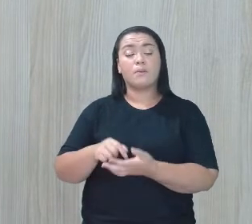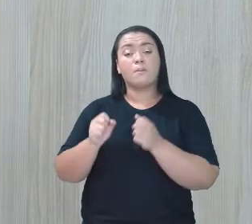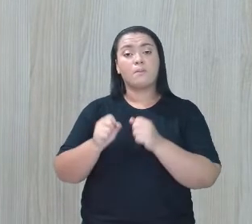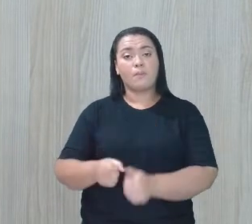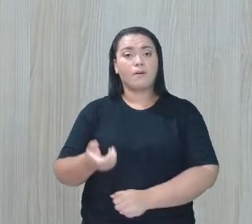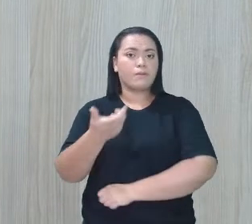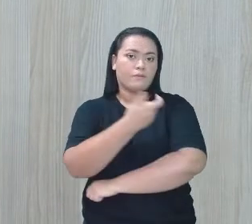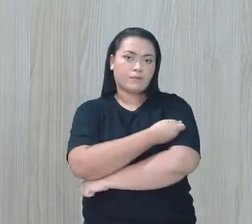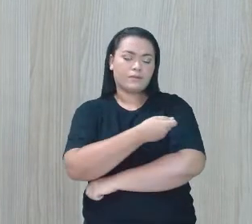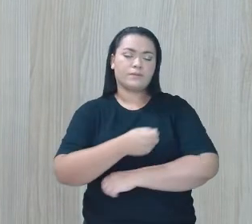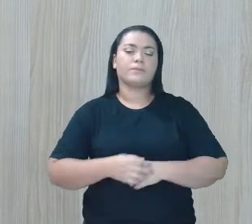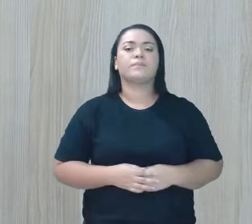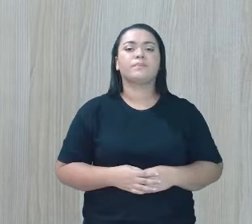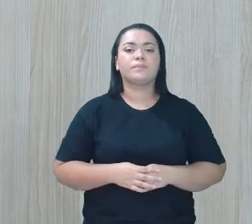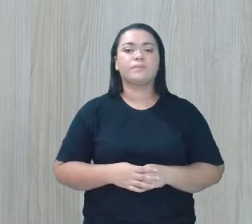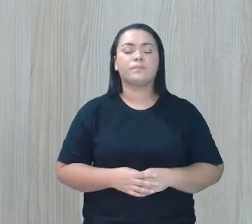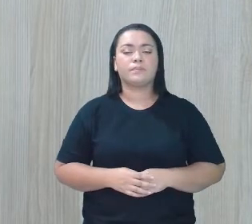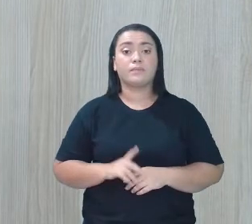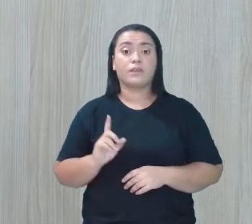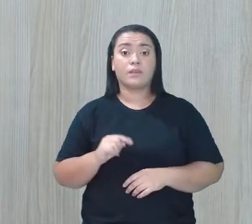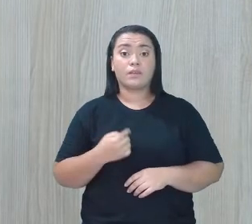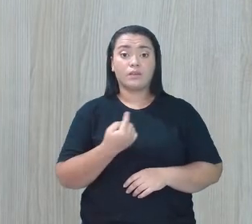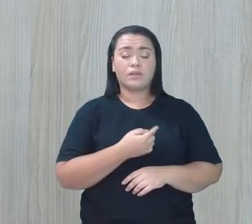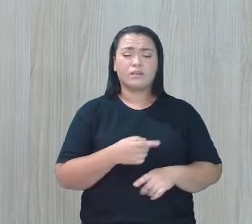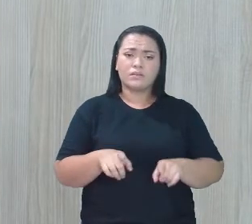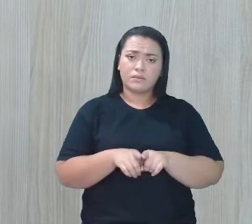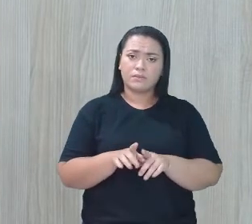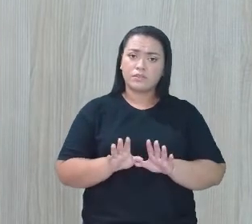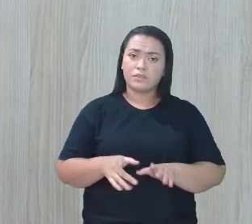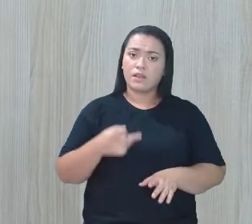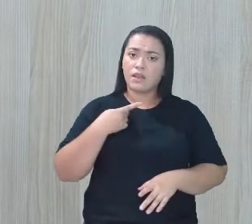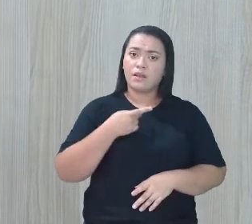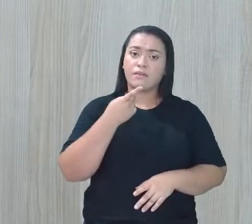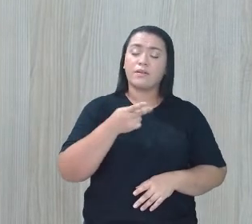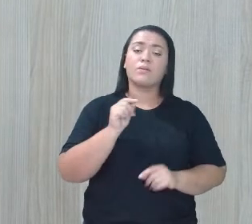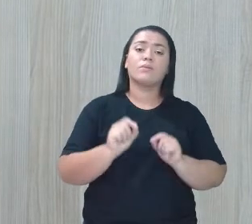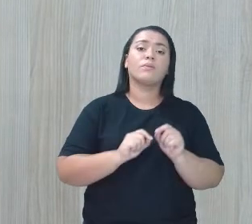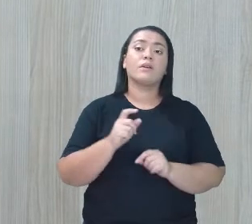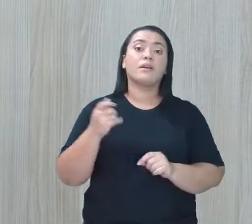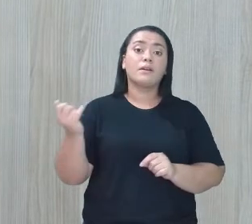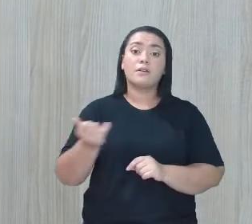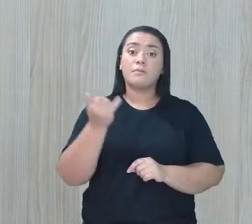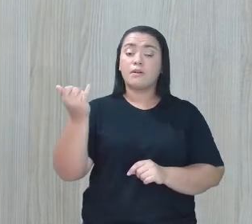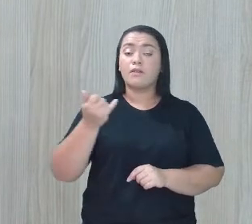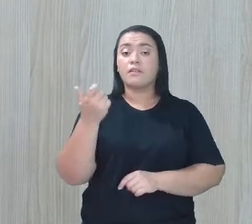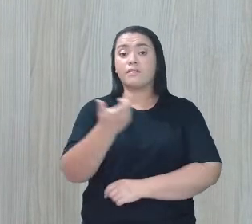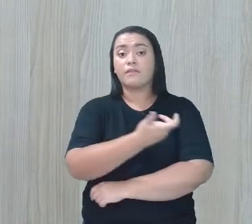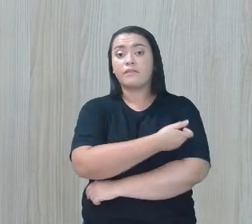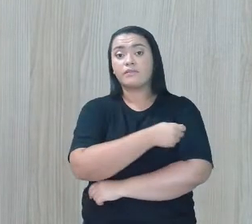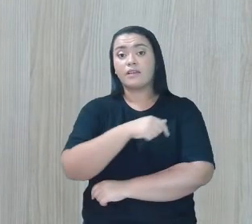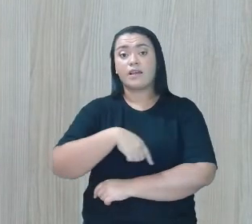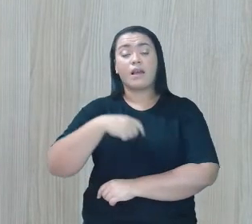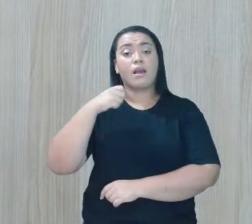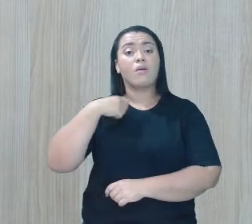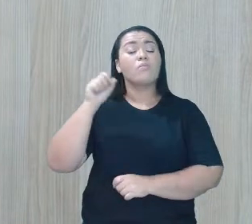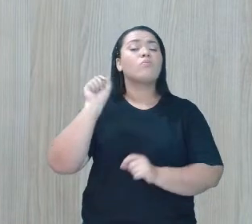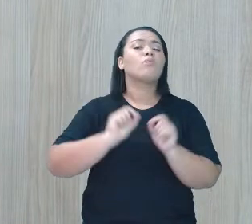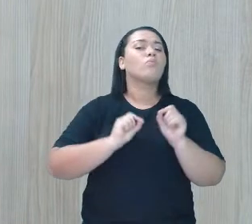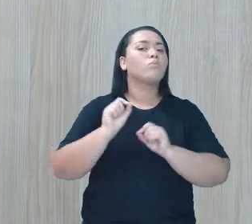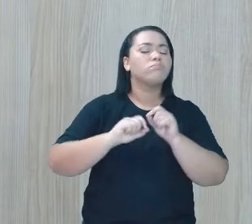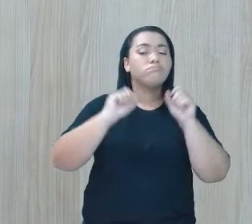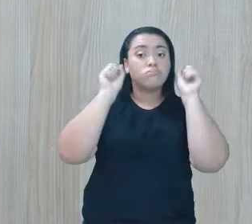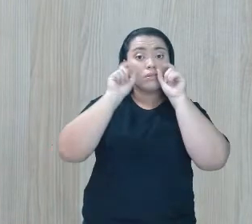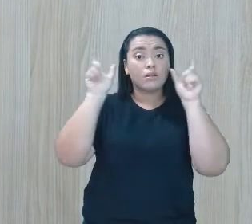para poder se vacinar. E nós estamos já dizendo que é muito importante essa vacina, que está em um alerta aí para